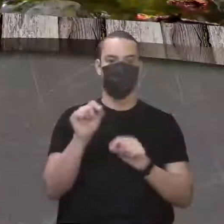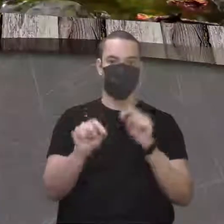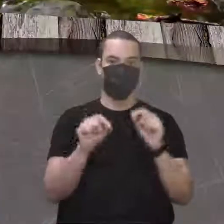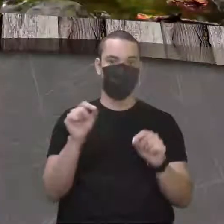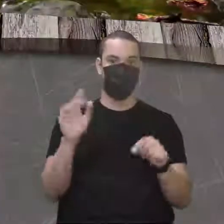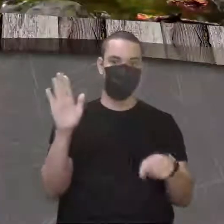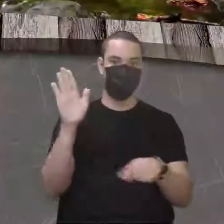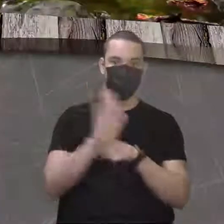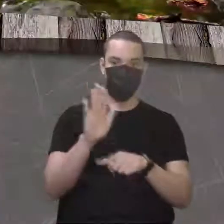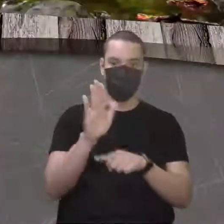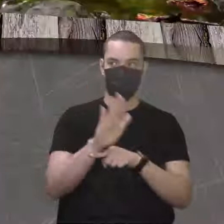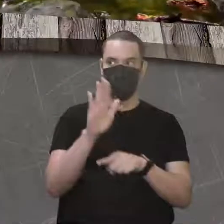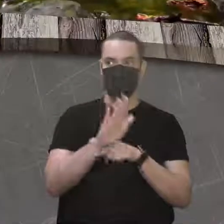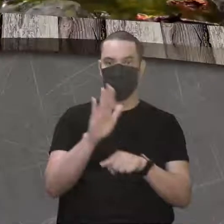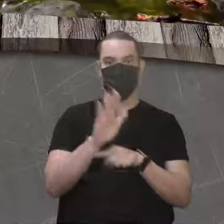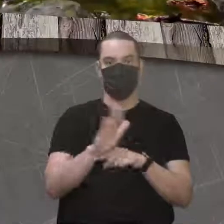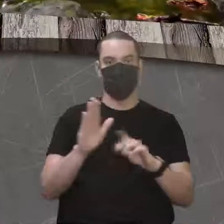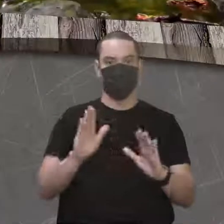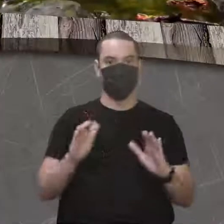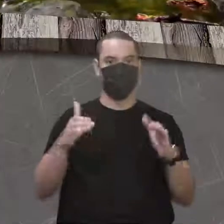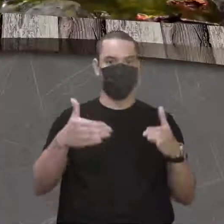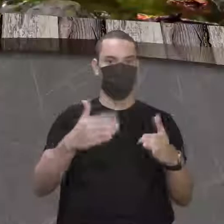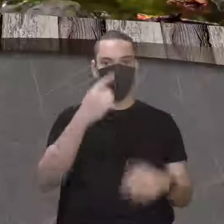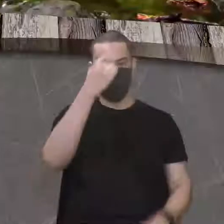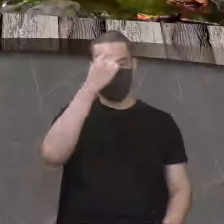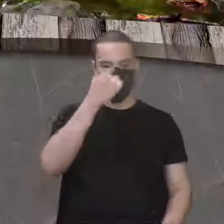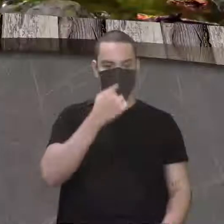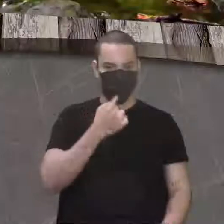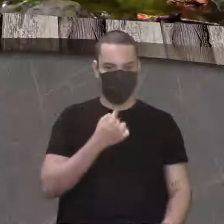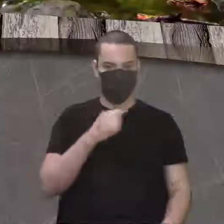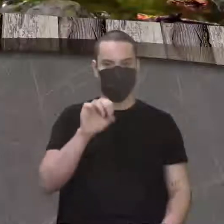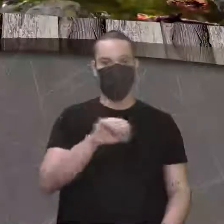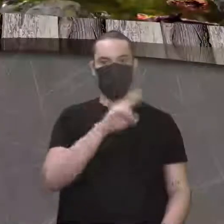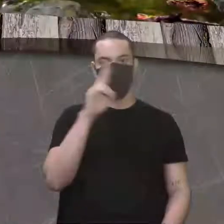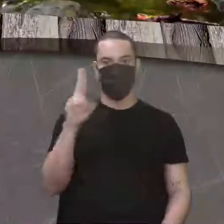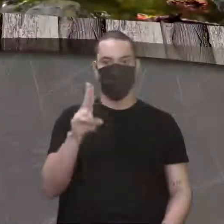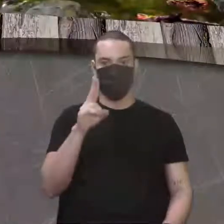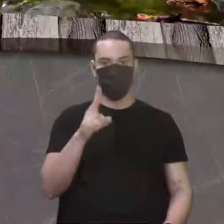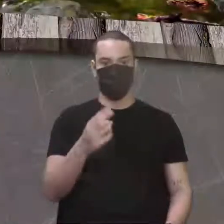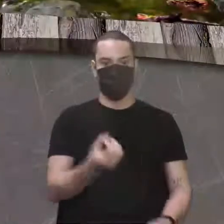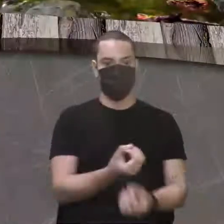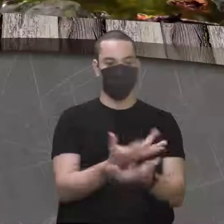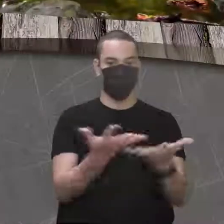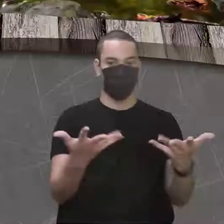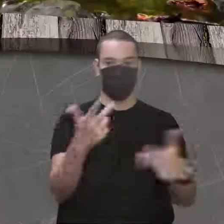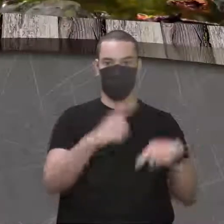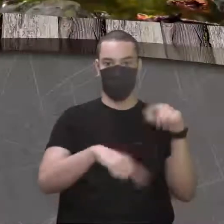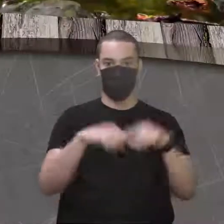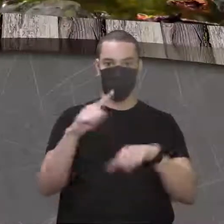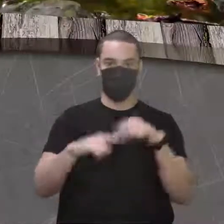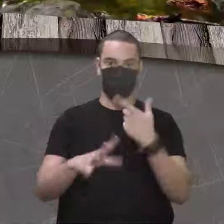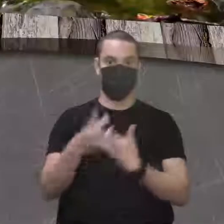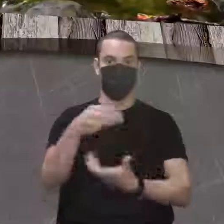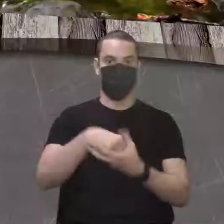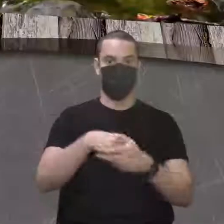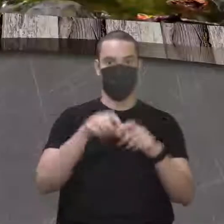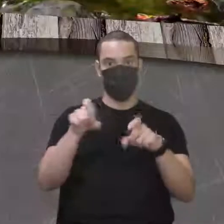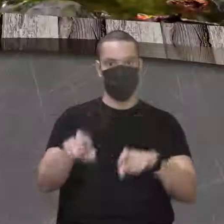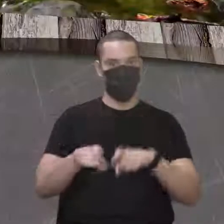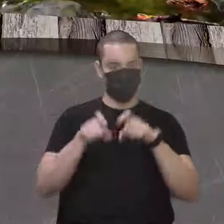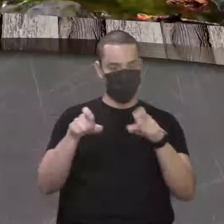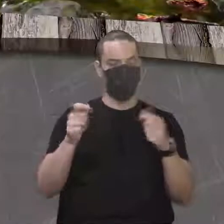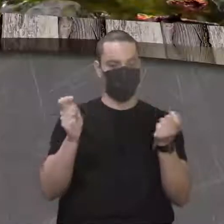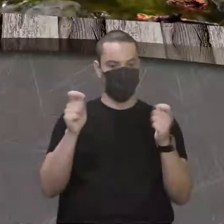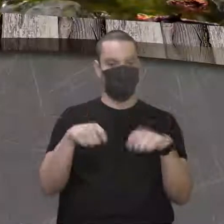beneficiem uma determinada espécie de um determinado cultivar ali, tá? Na agricultura.